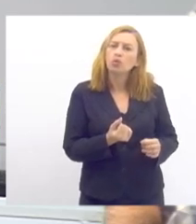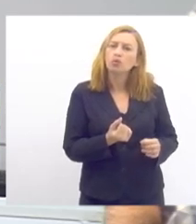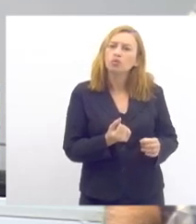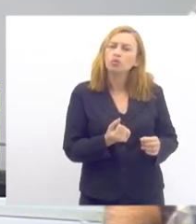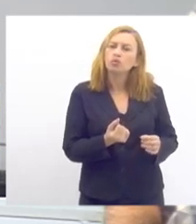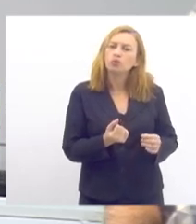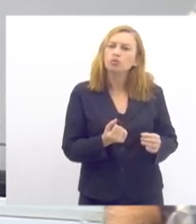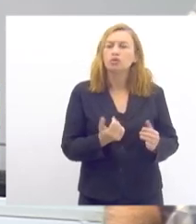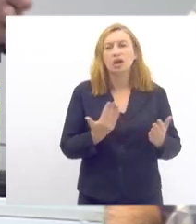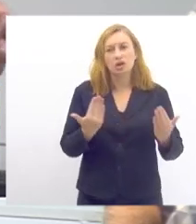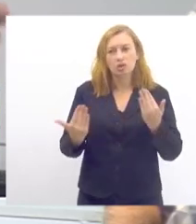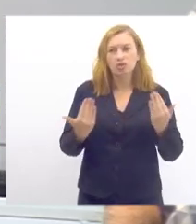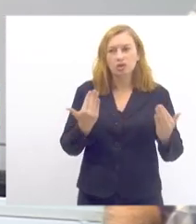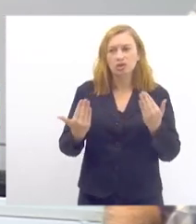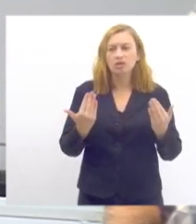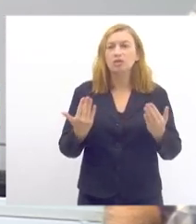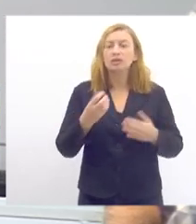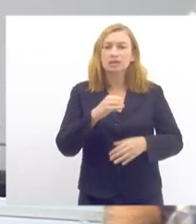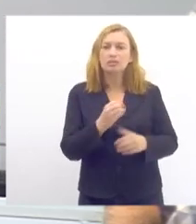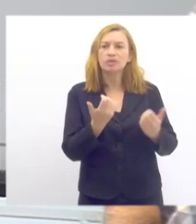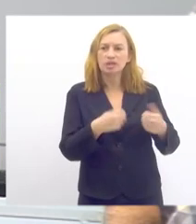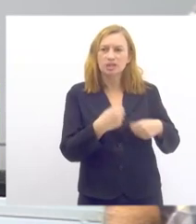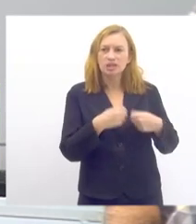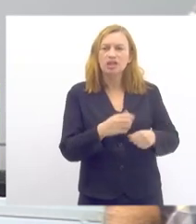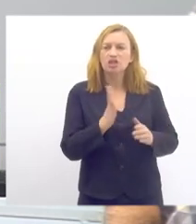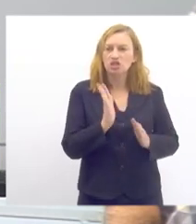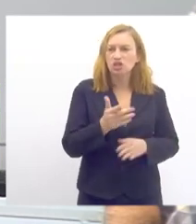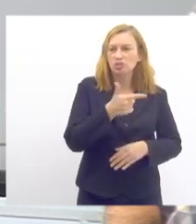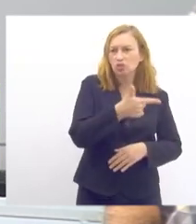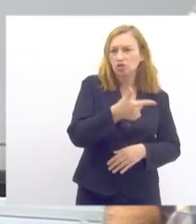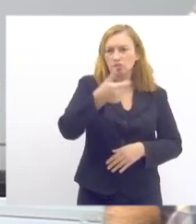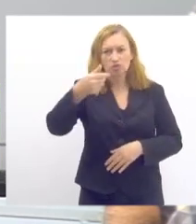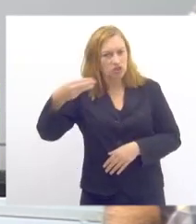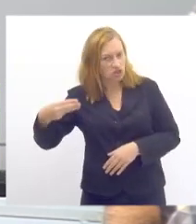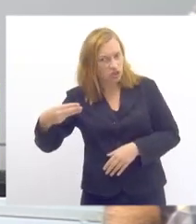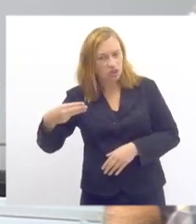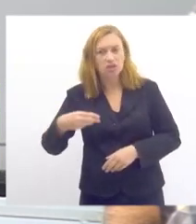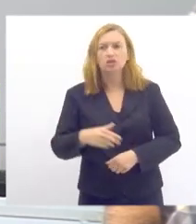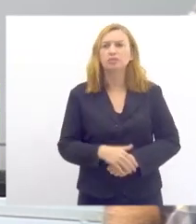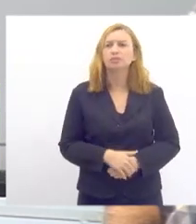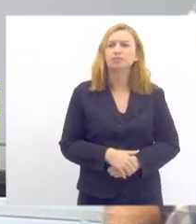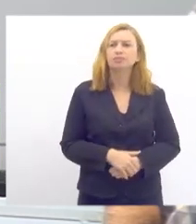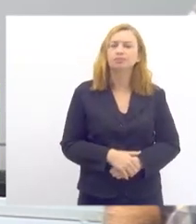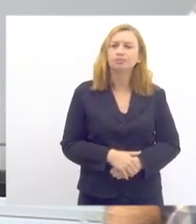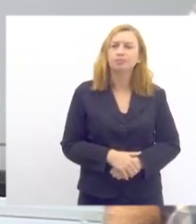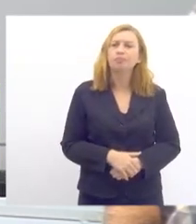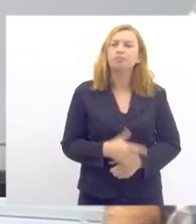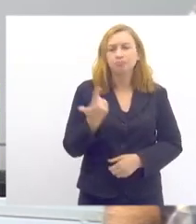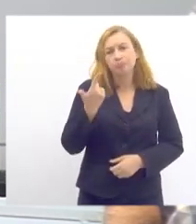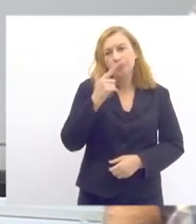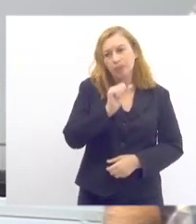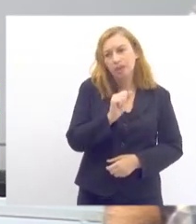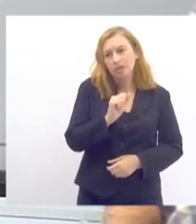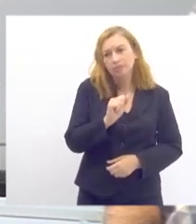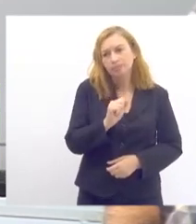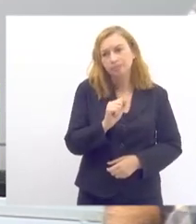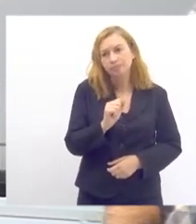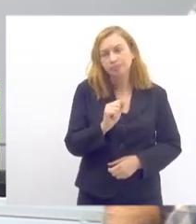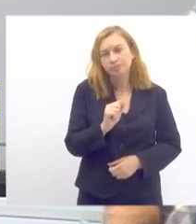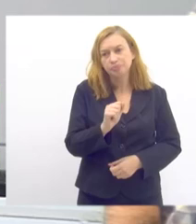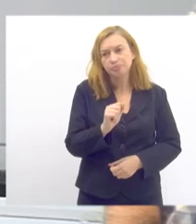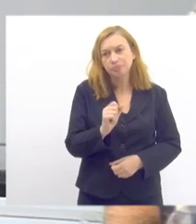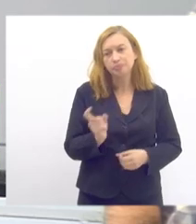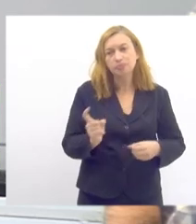né? Então, se for o caso, talvez já para 2023... se a gente conseguir recompor